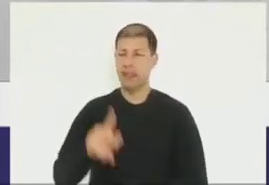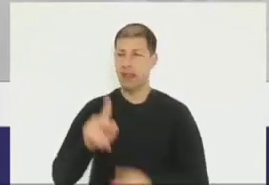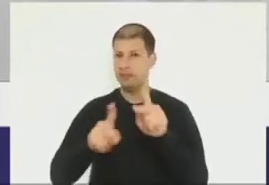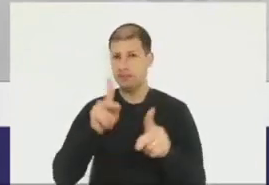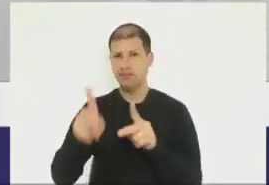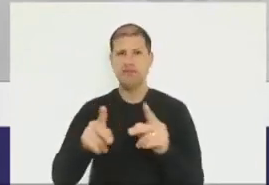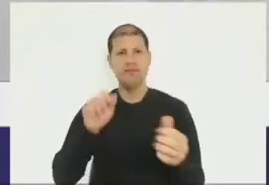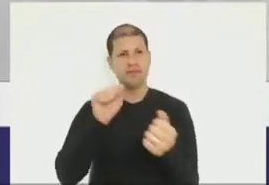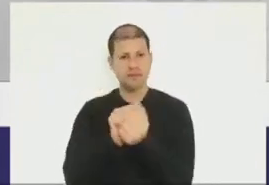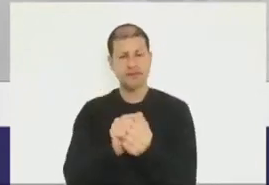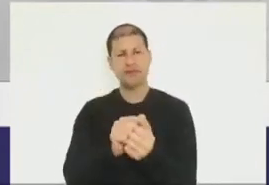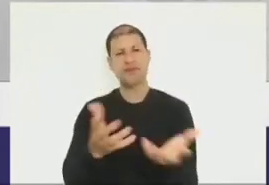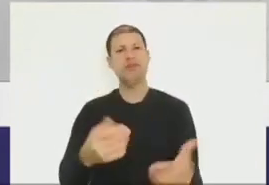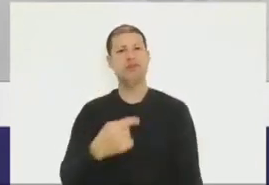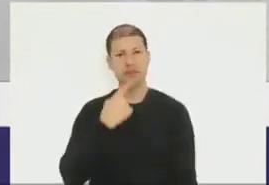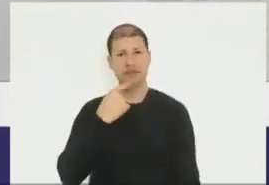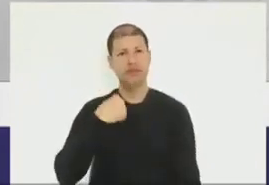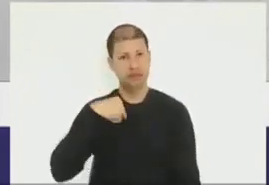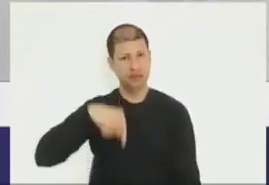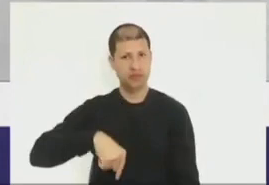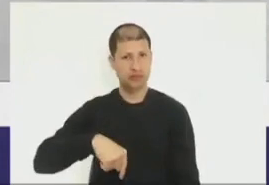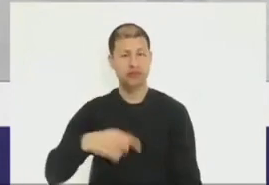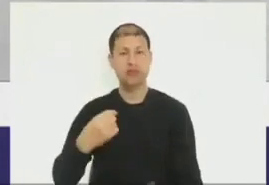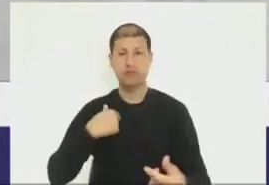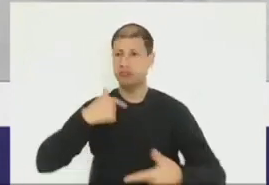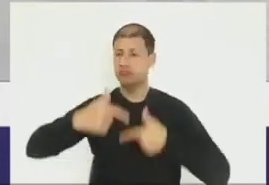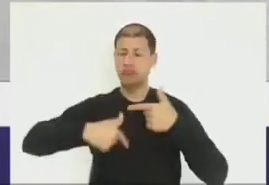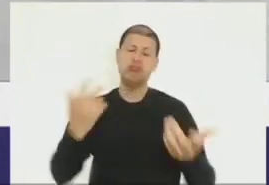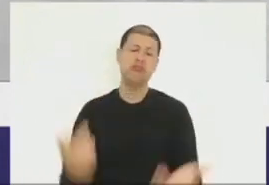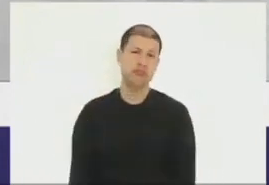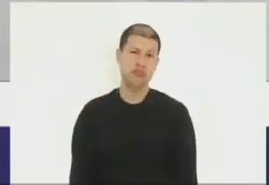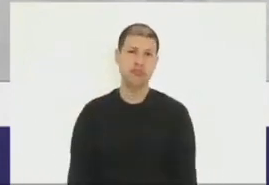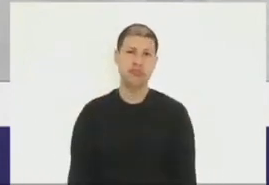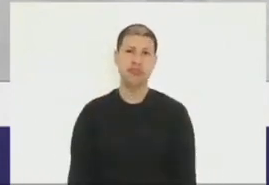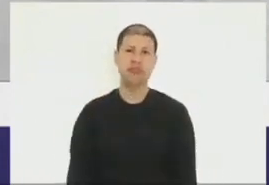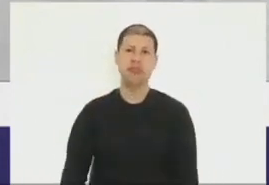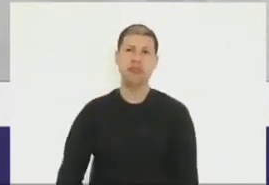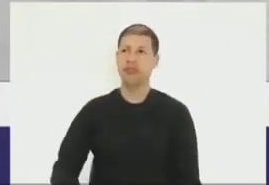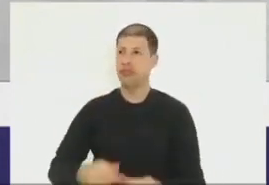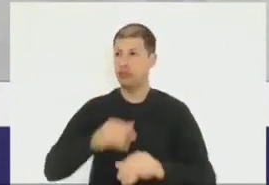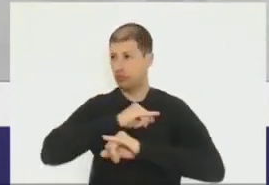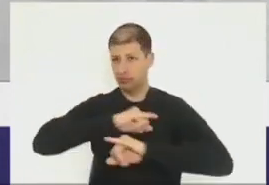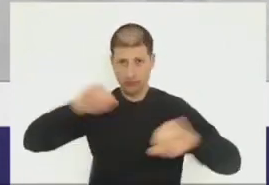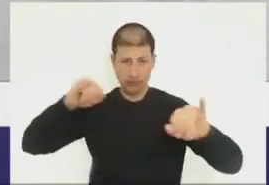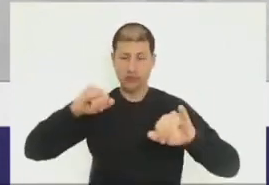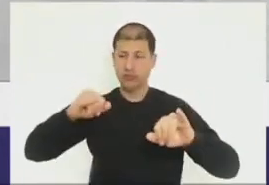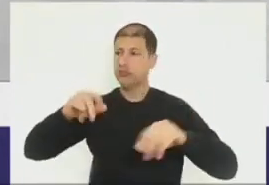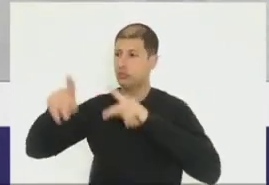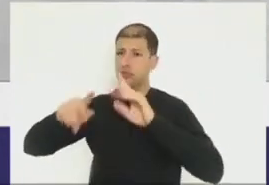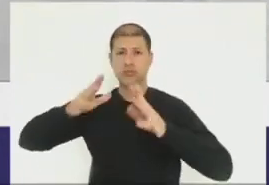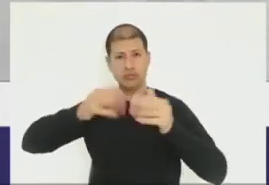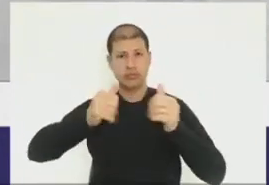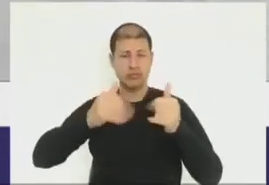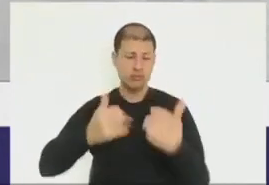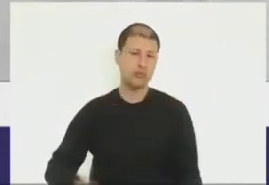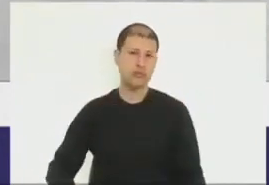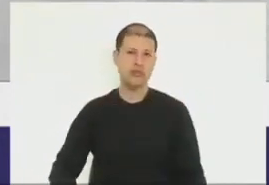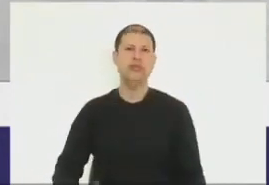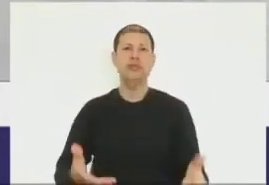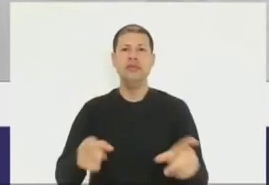junto. Eu falo que eu estou aqui para fazer meu trabalho, para trazer as demandas. Quero aqui cumprimentar